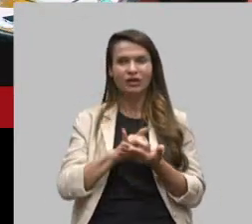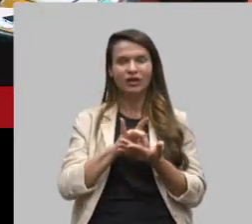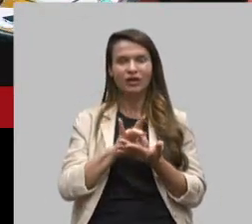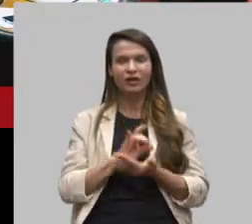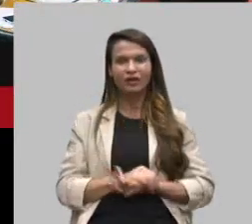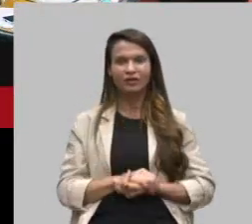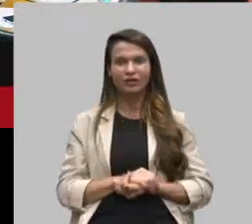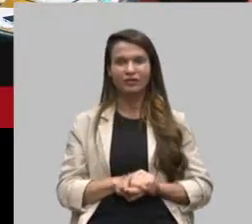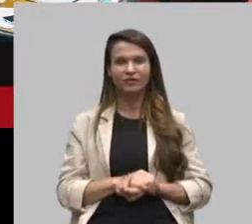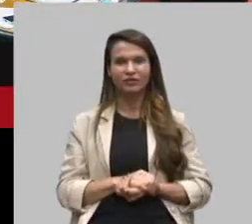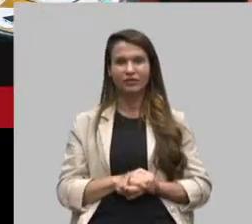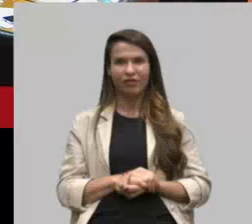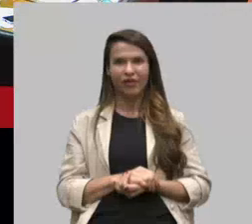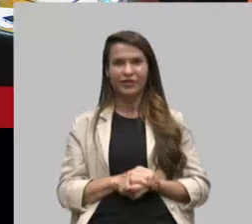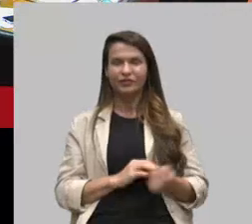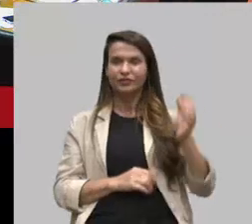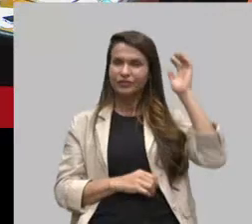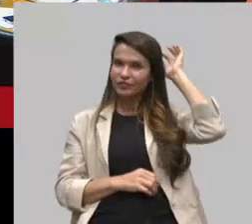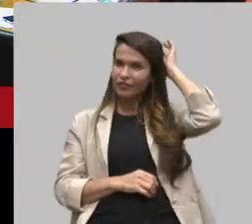realidade